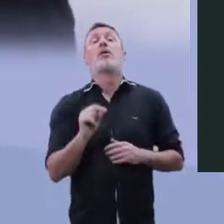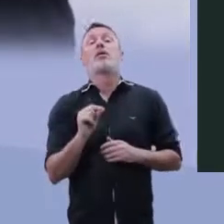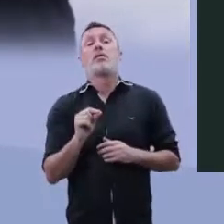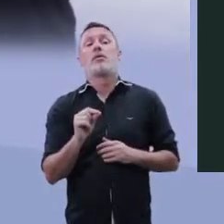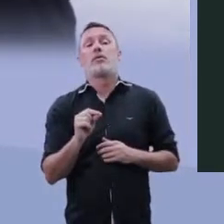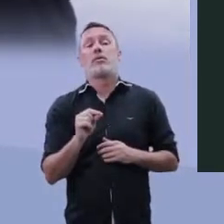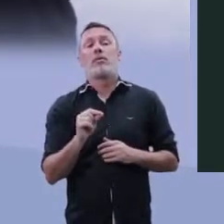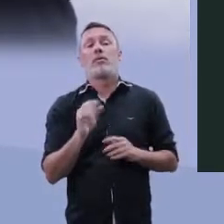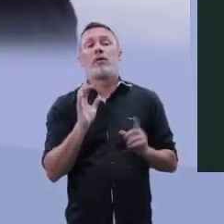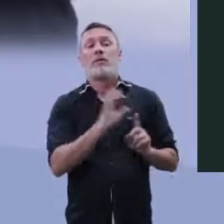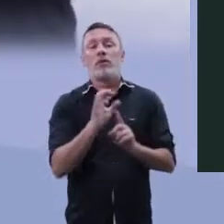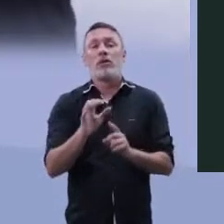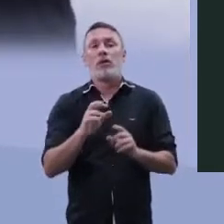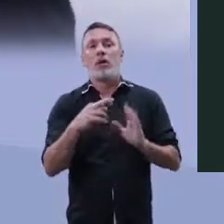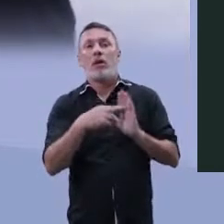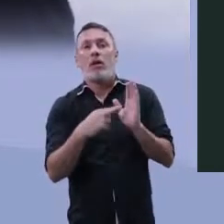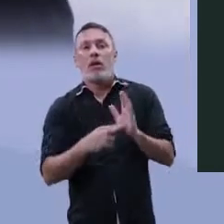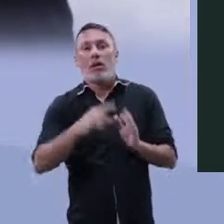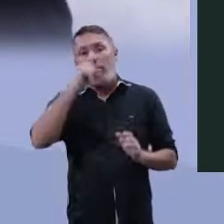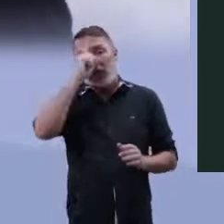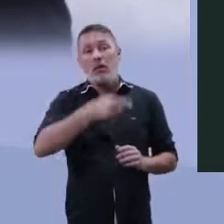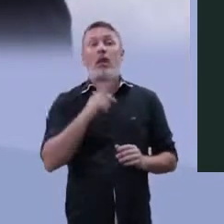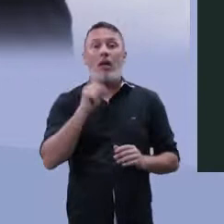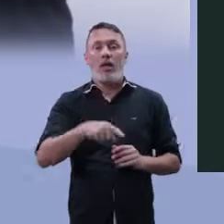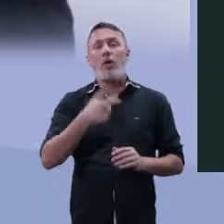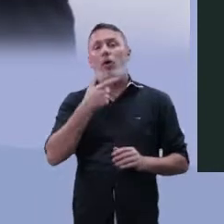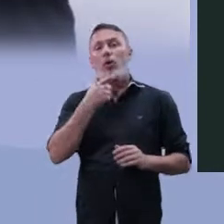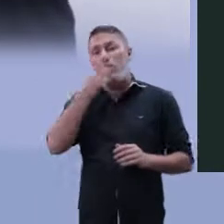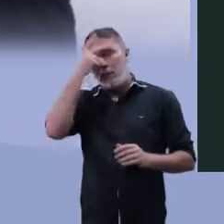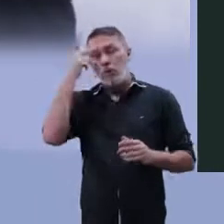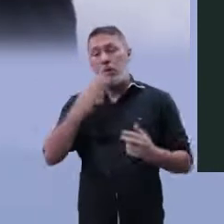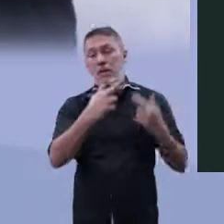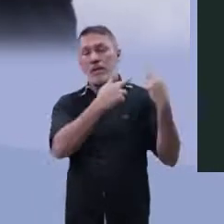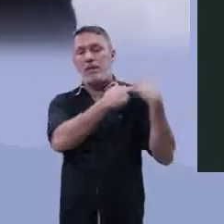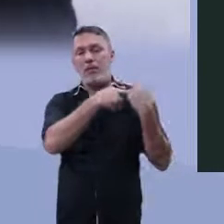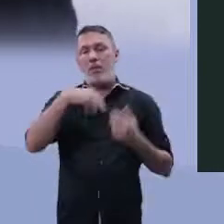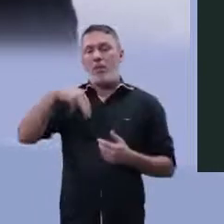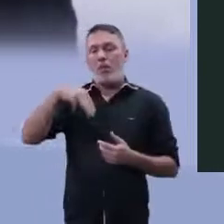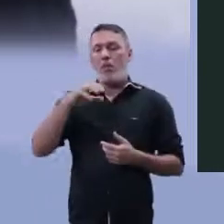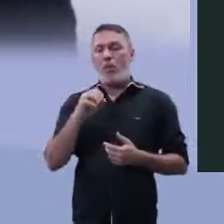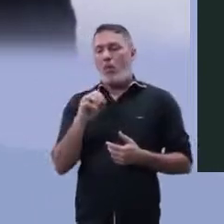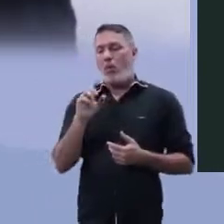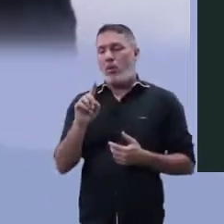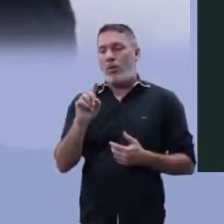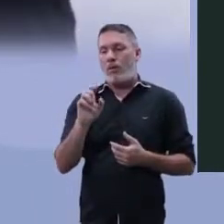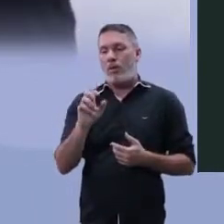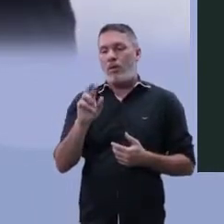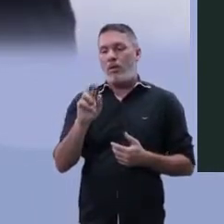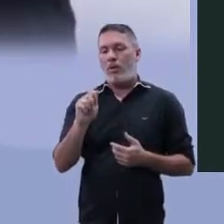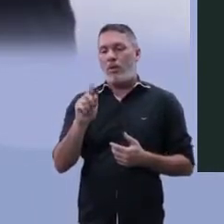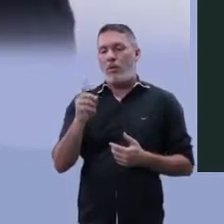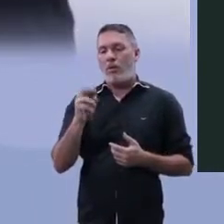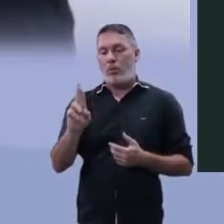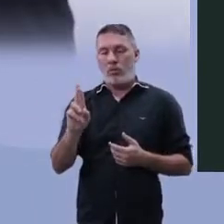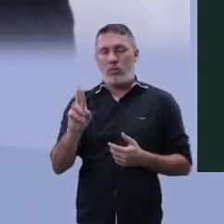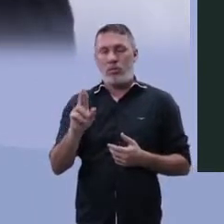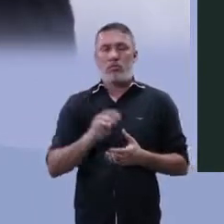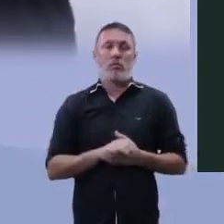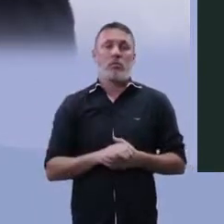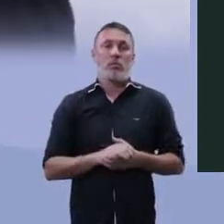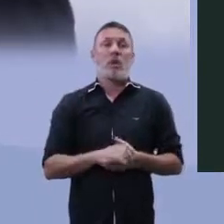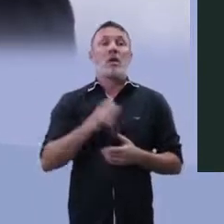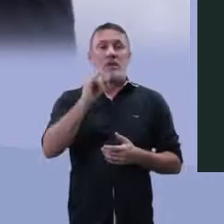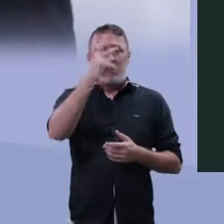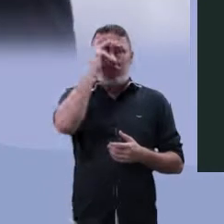No caso das redes sociais, quem faz isso é o moderador, né? Então ele define isso.